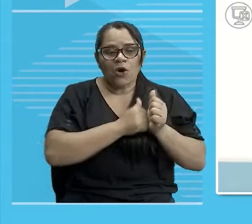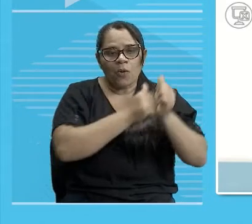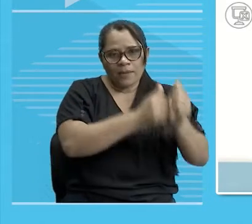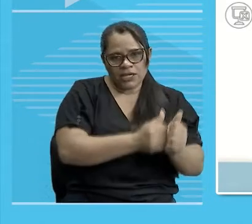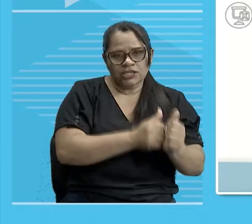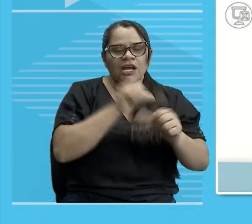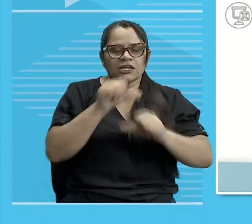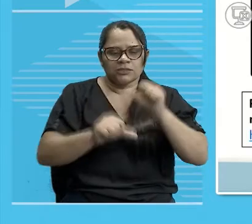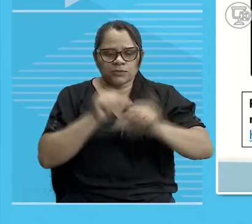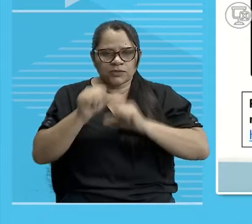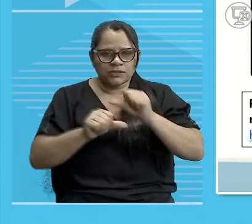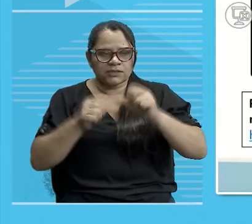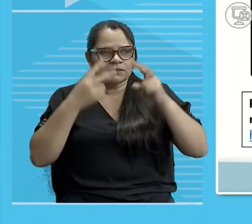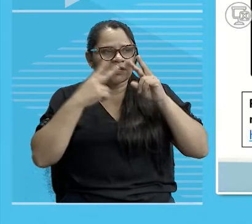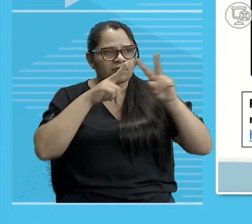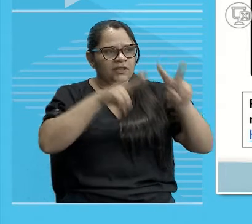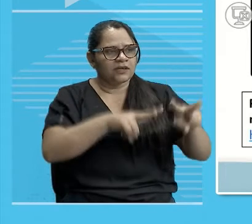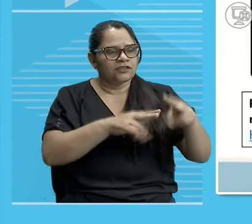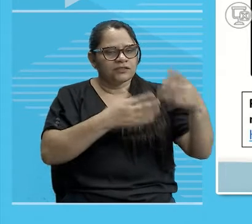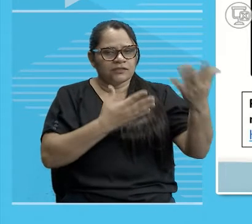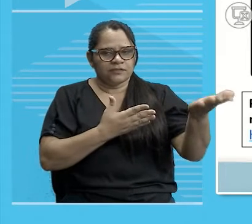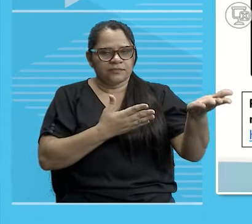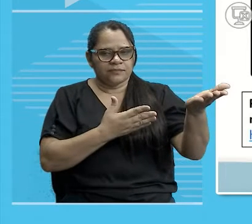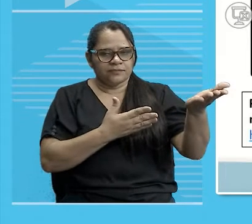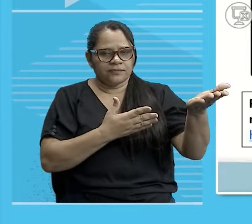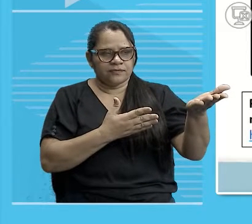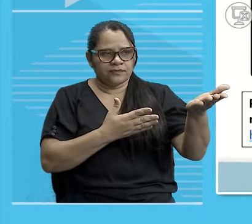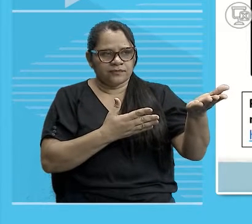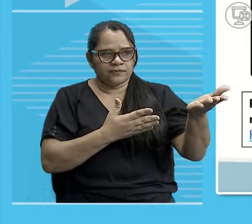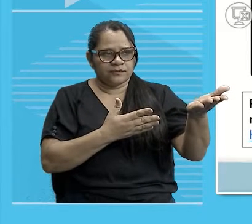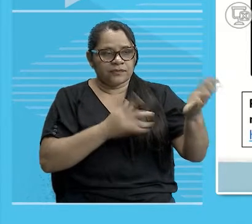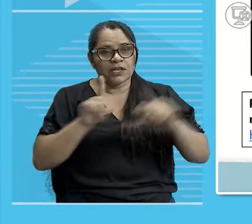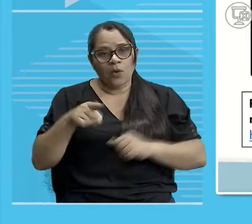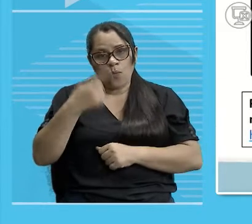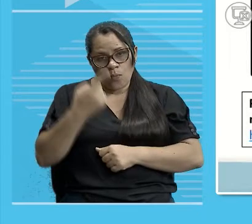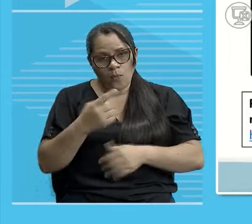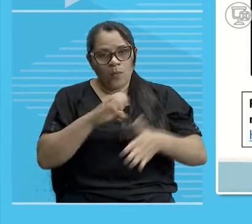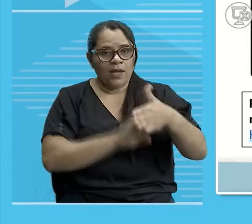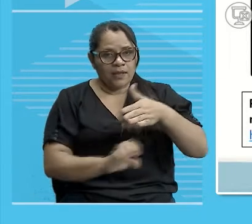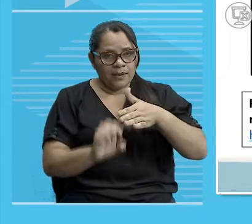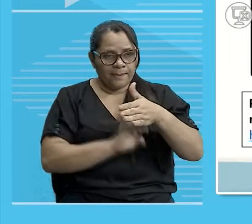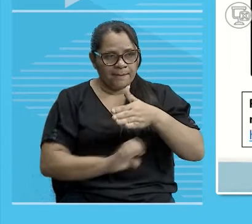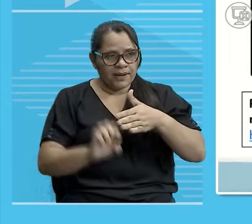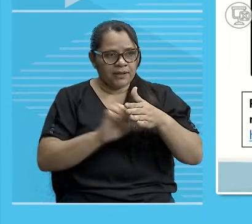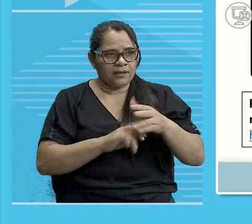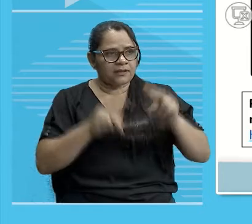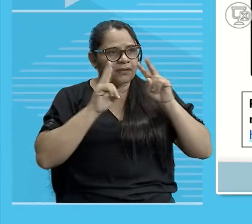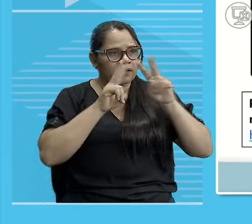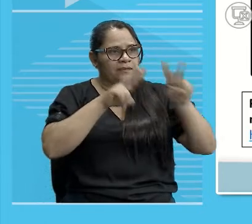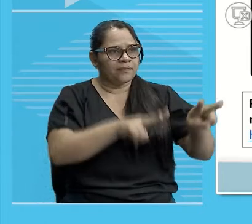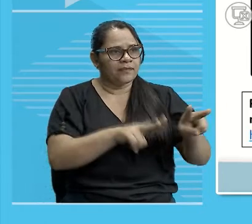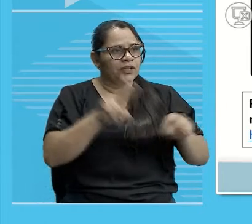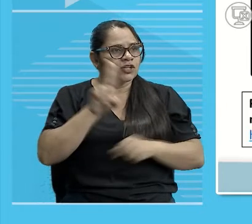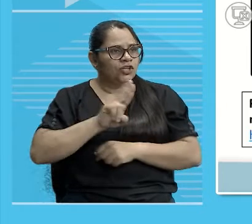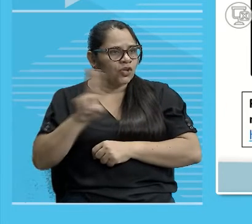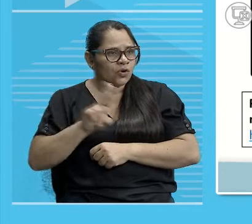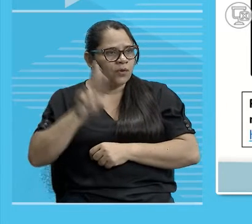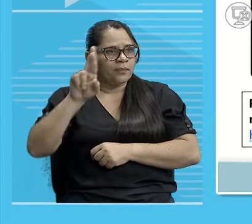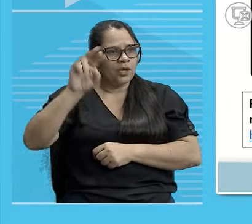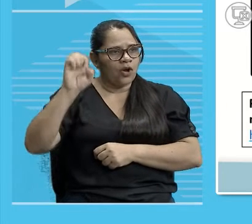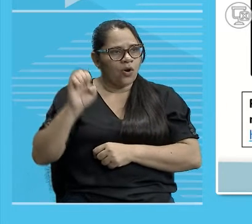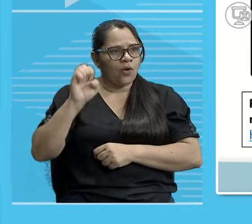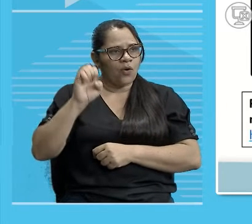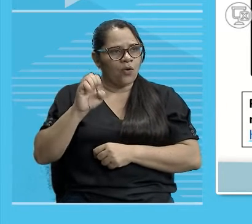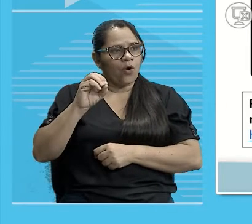aluno querida aluna com relação a isso uma empresa chamada Robert Ralf que é